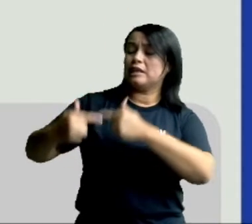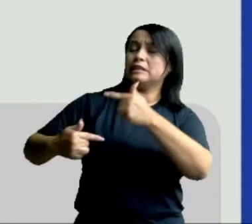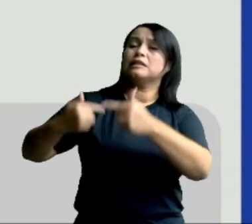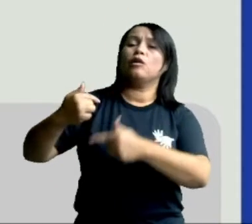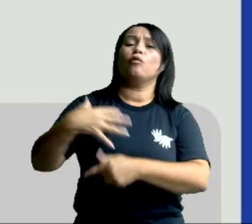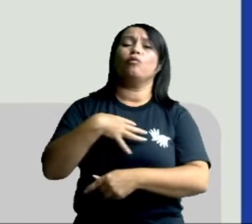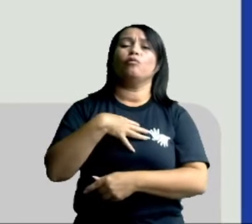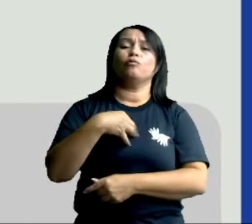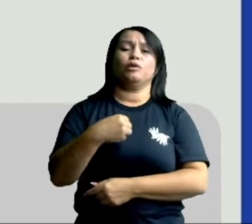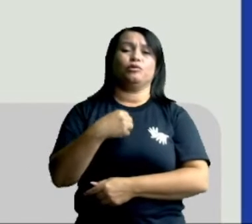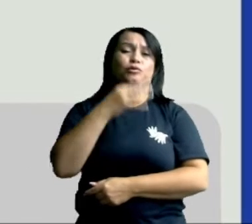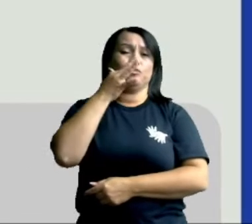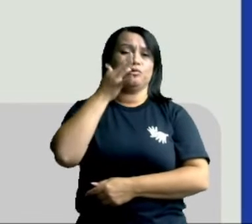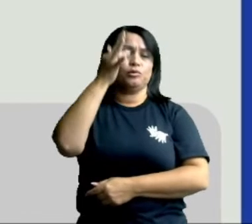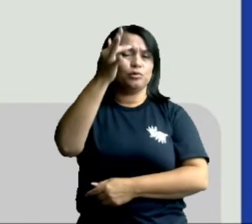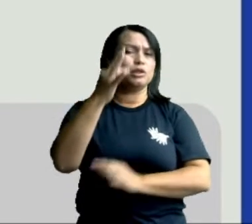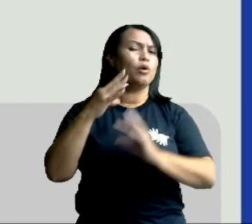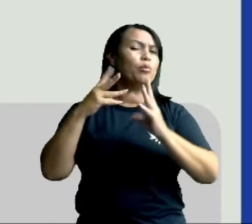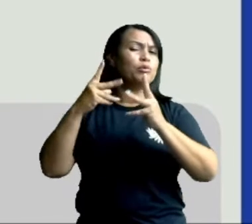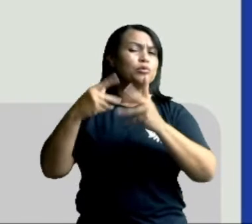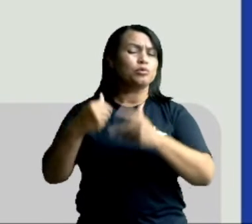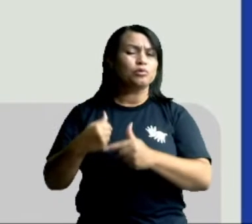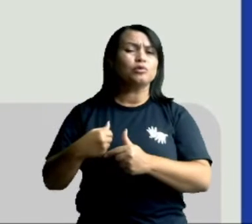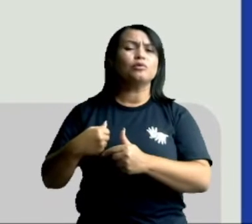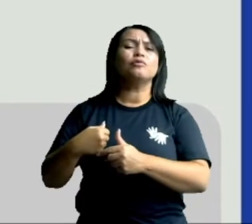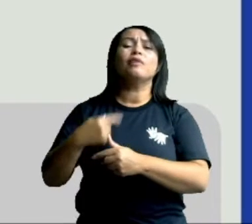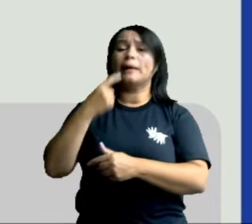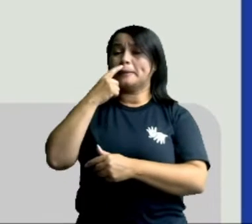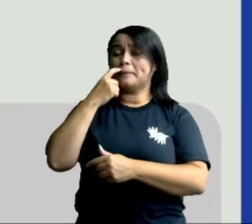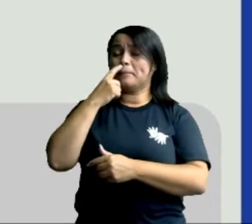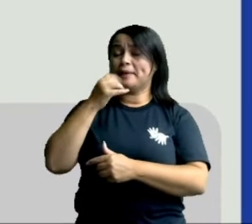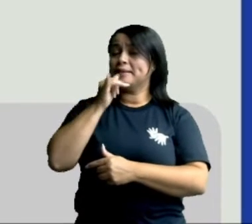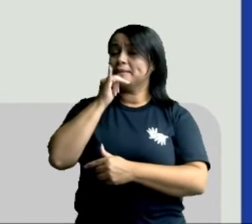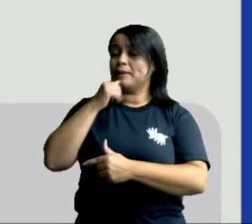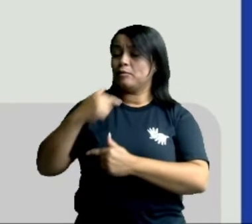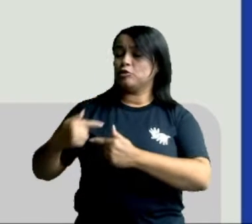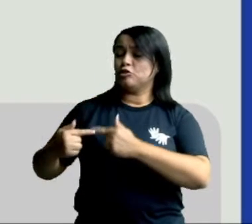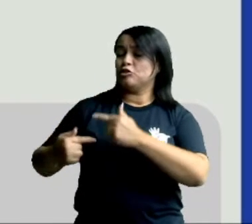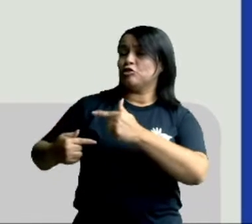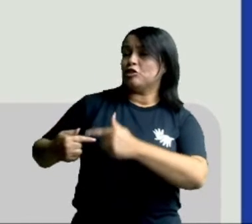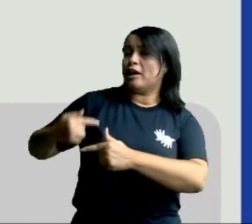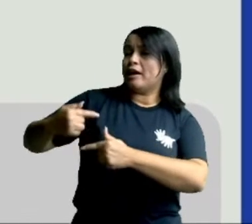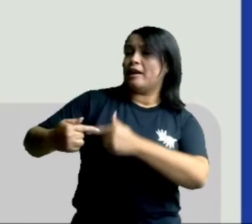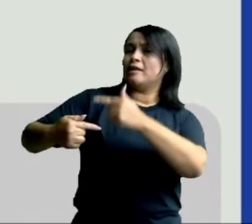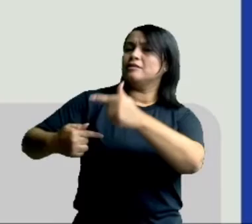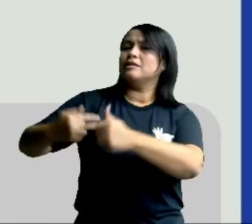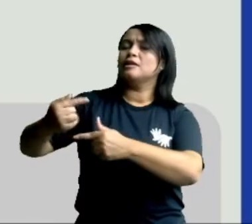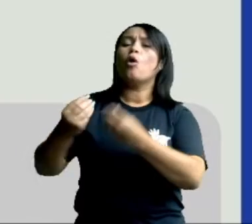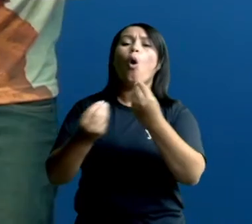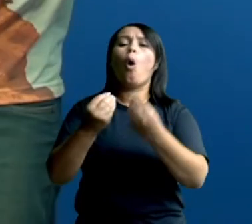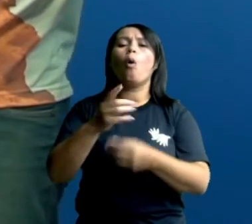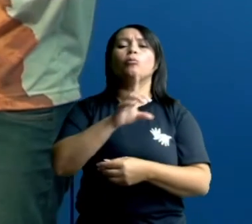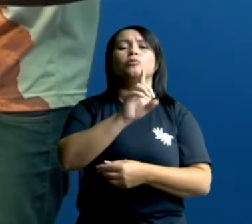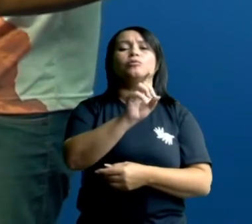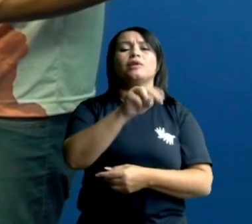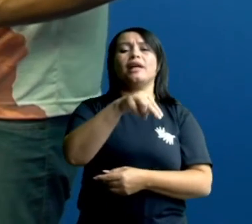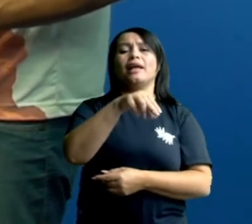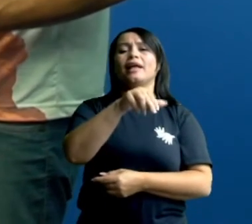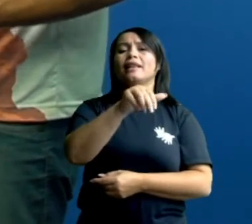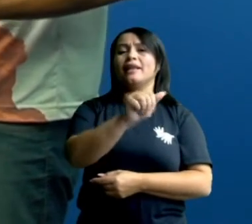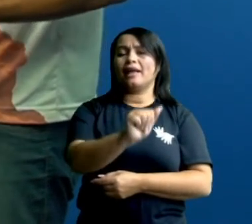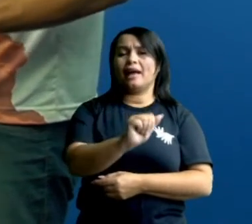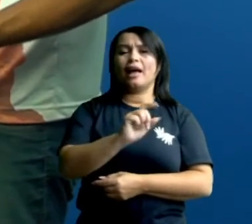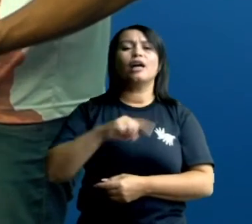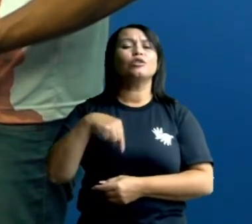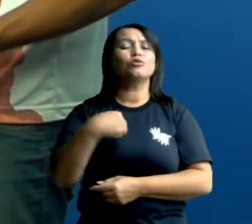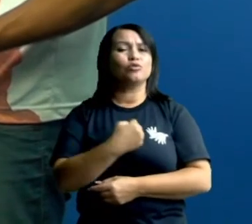genética, ela vai ser transmitida de geração para geração através do DNA, através dos